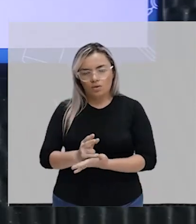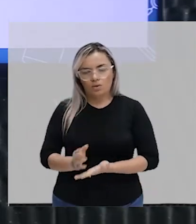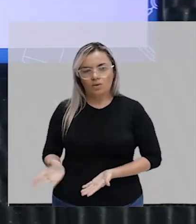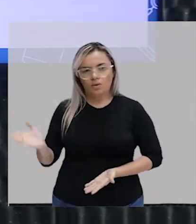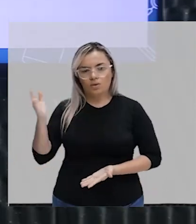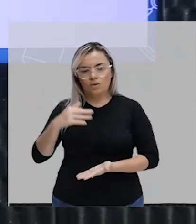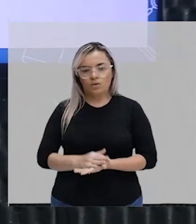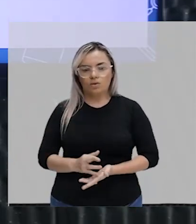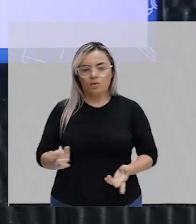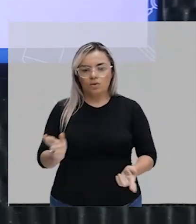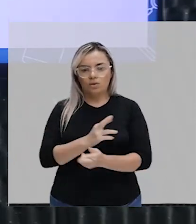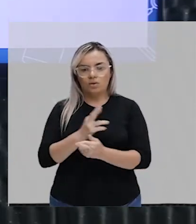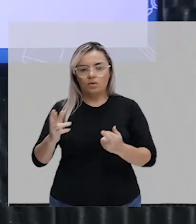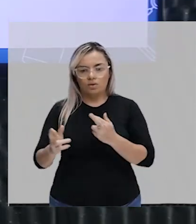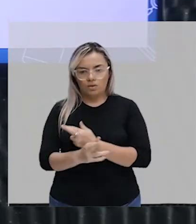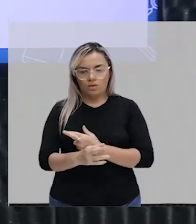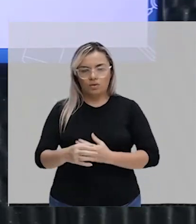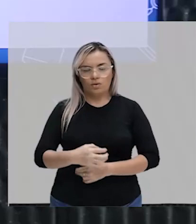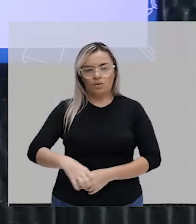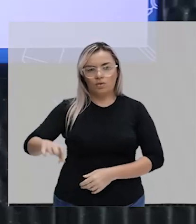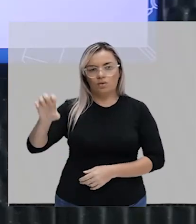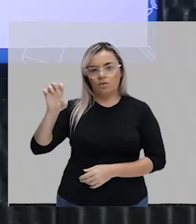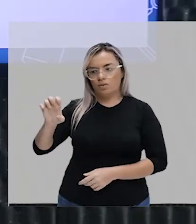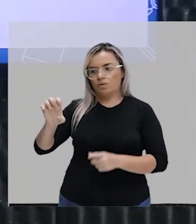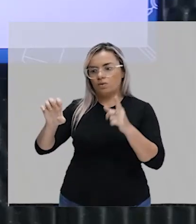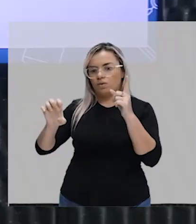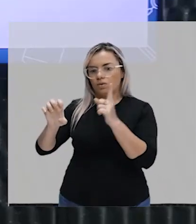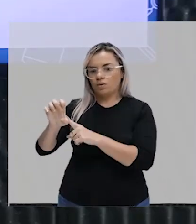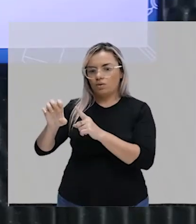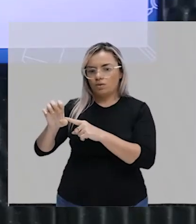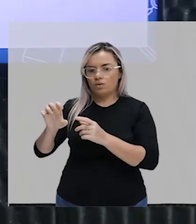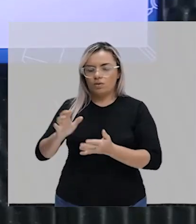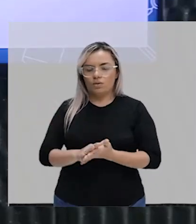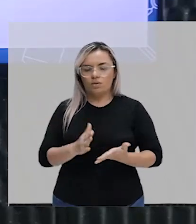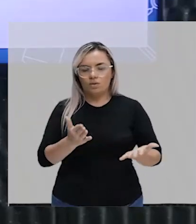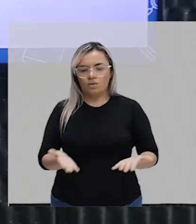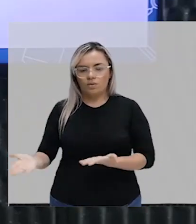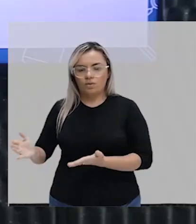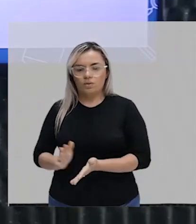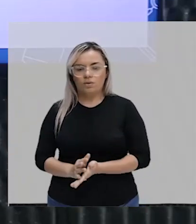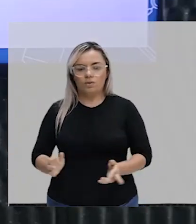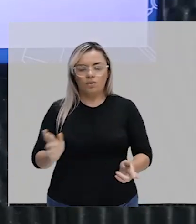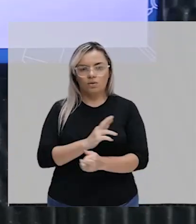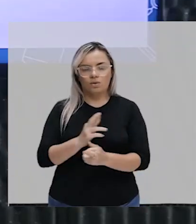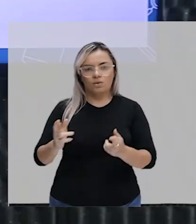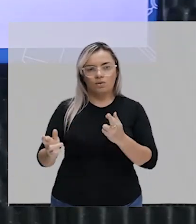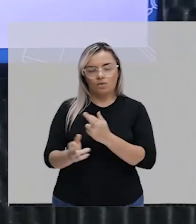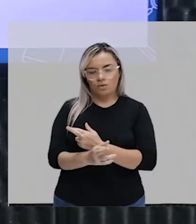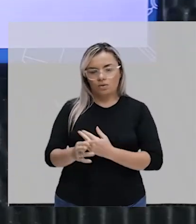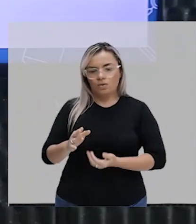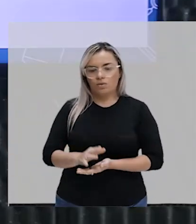chamada relação de pertinência. Gente, essa relação, eu até já disse para vocês, a